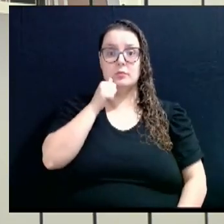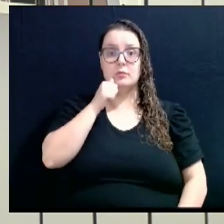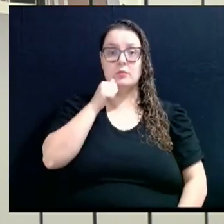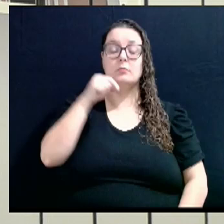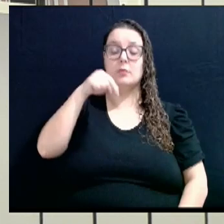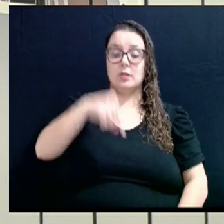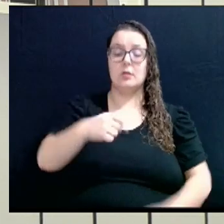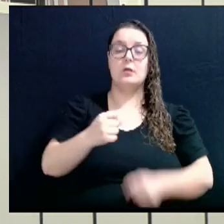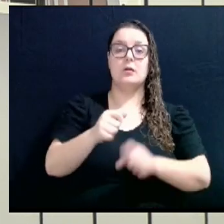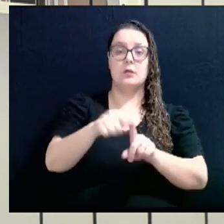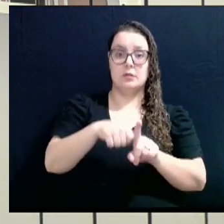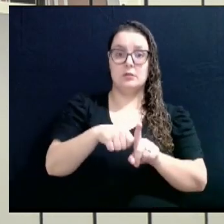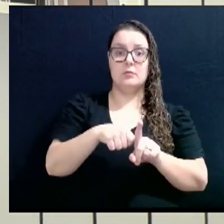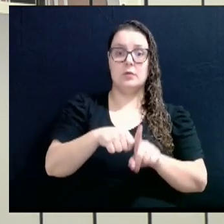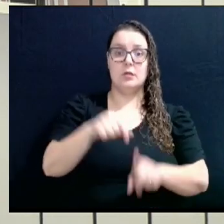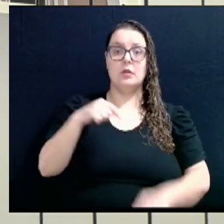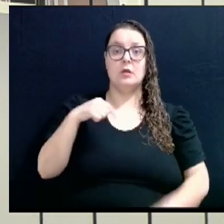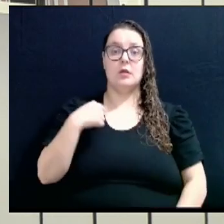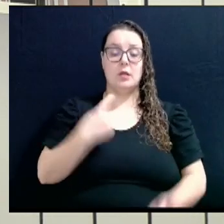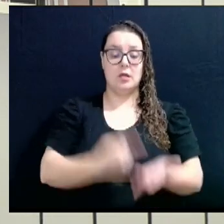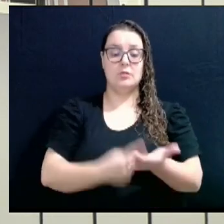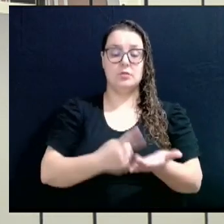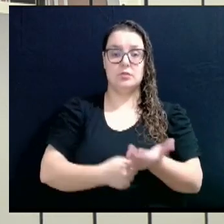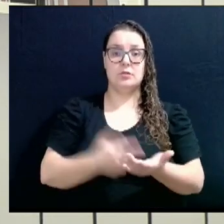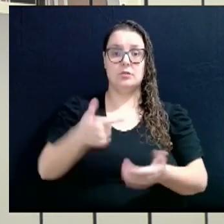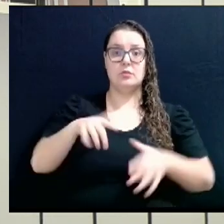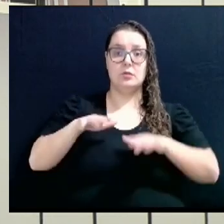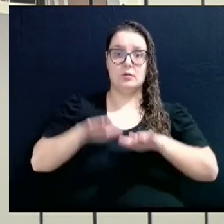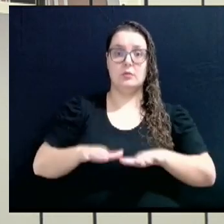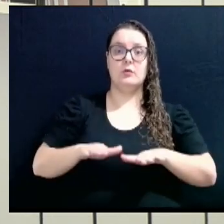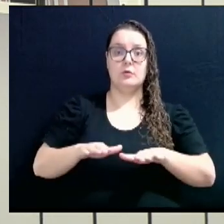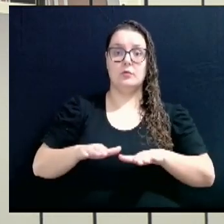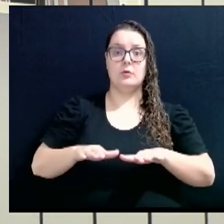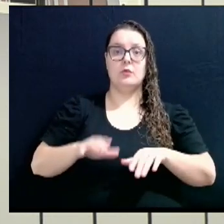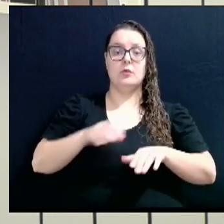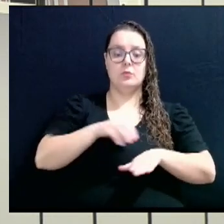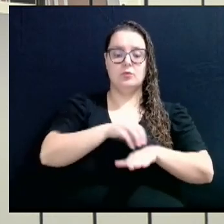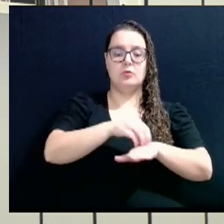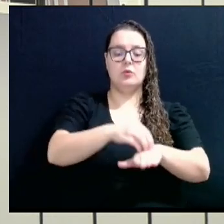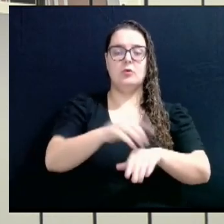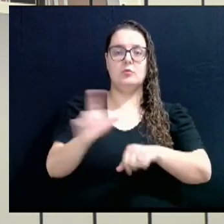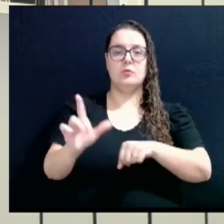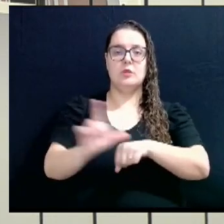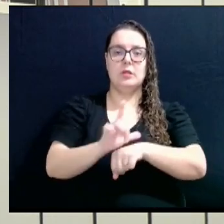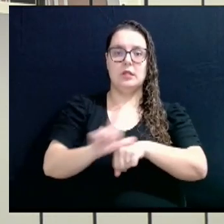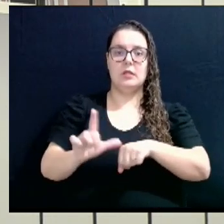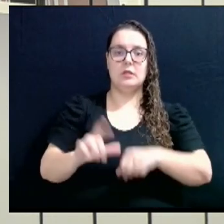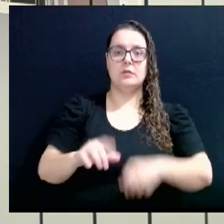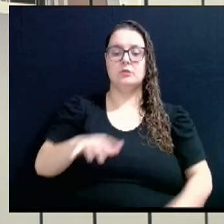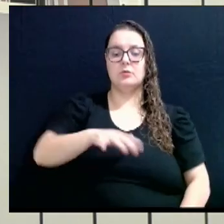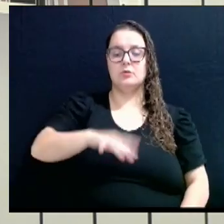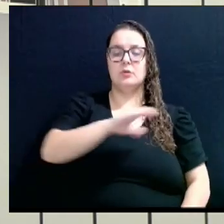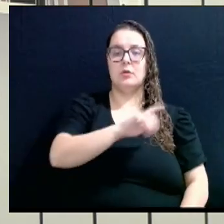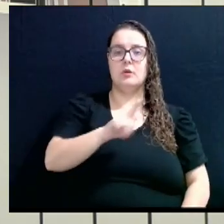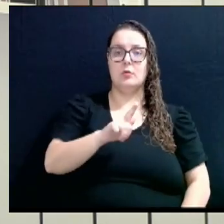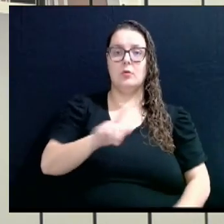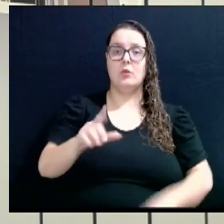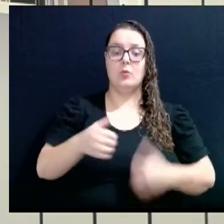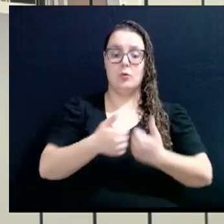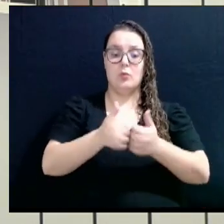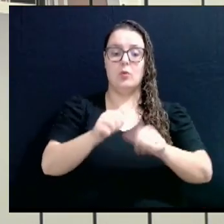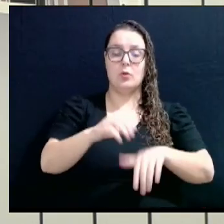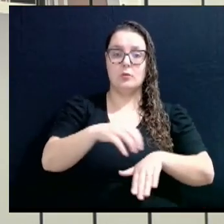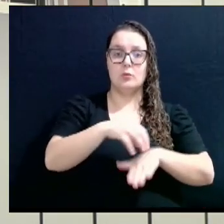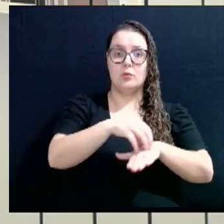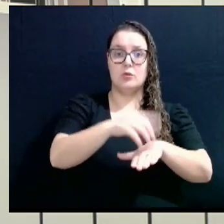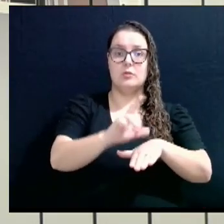mês agende a permanência do ônibus Lilás no distrito do Campo Grande. O ônibus Lilás é uma unidade móvel que